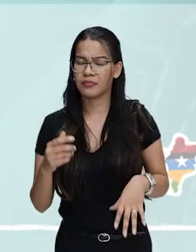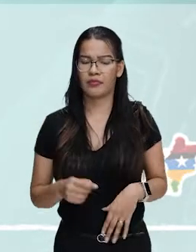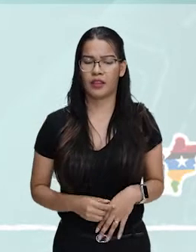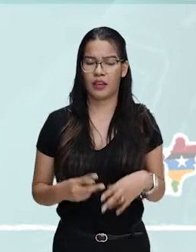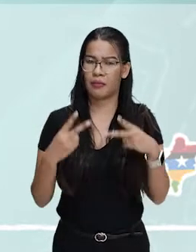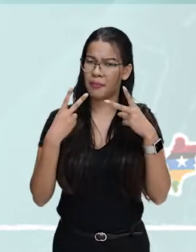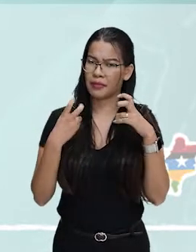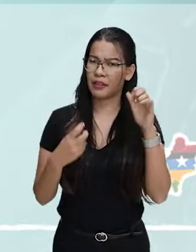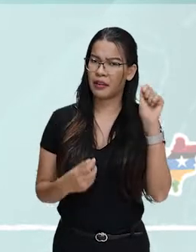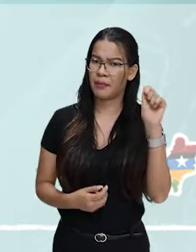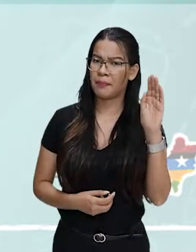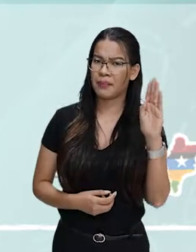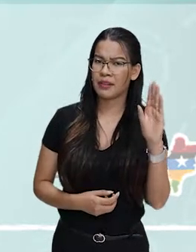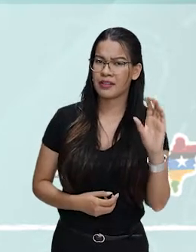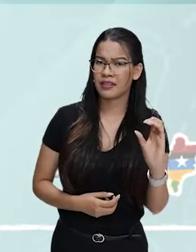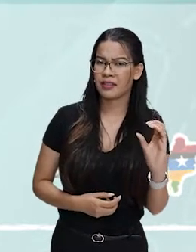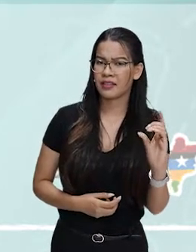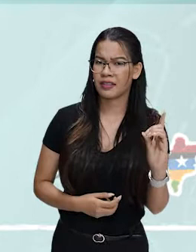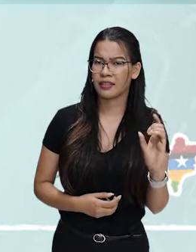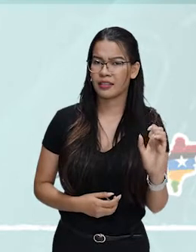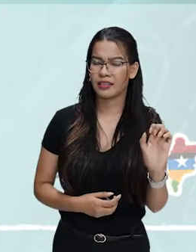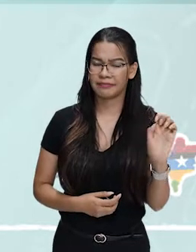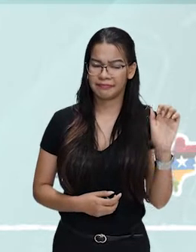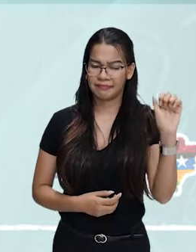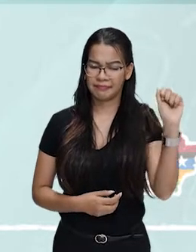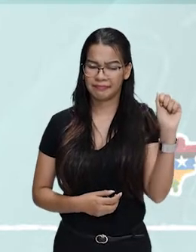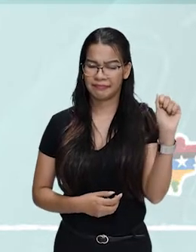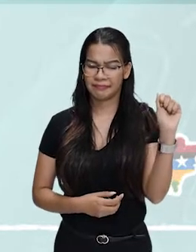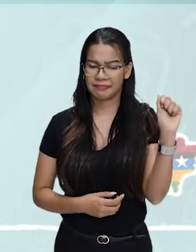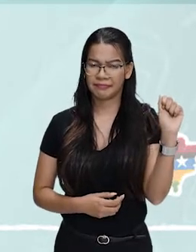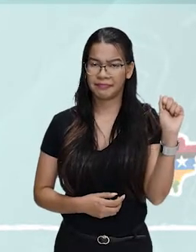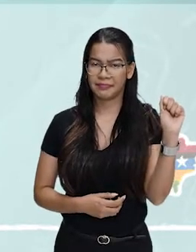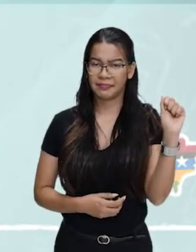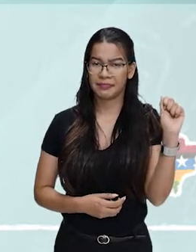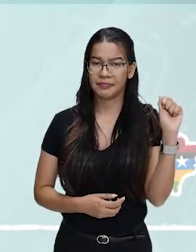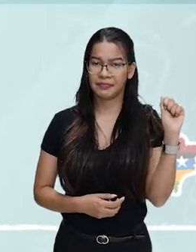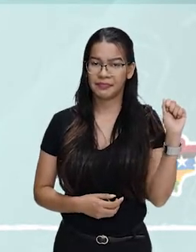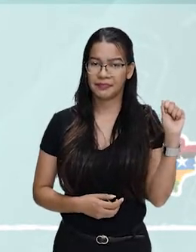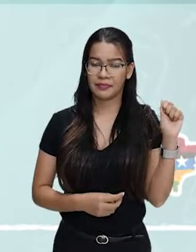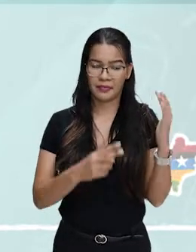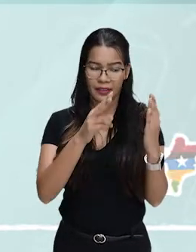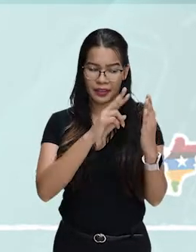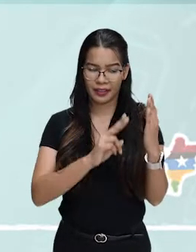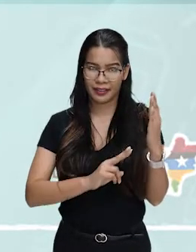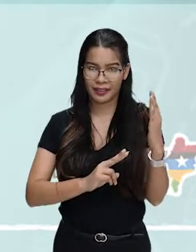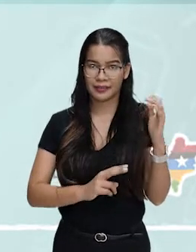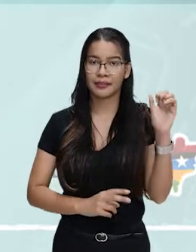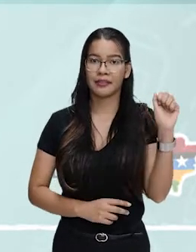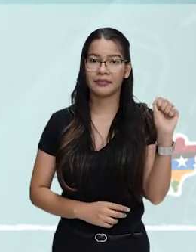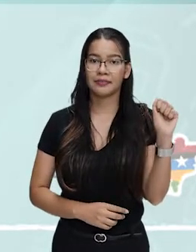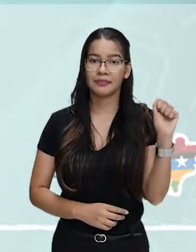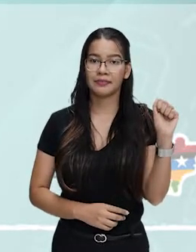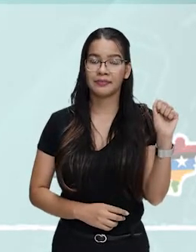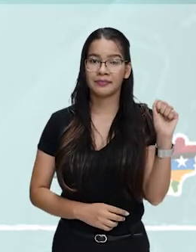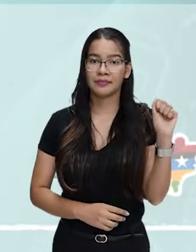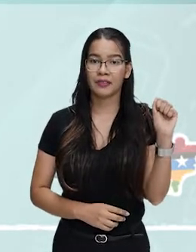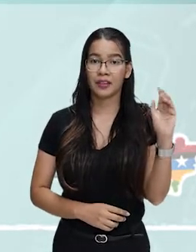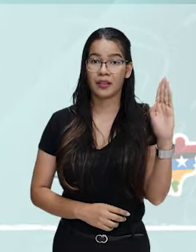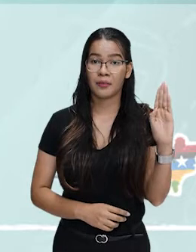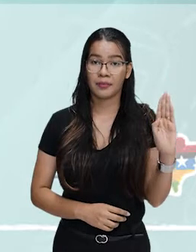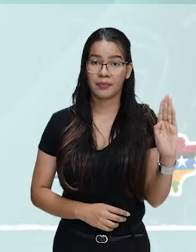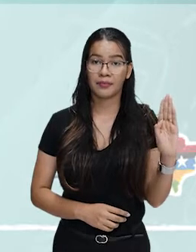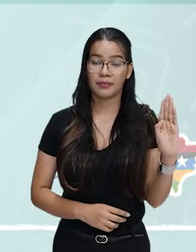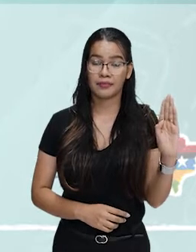alternativas. Letra A, coordenada sindética aditiva. Letra